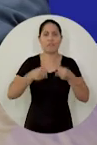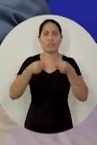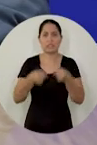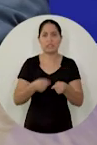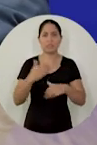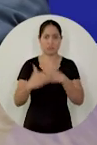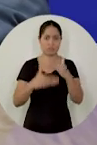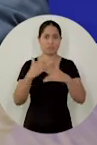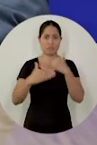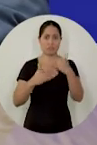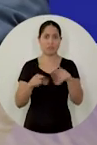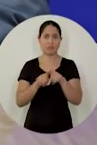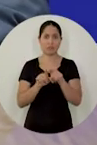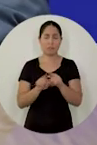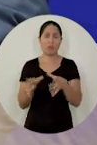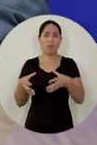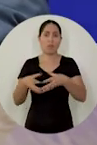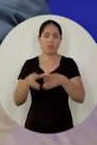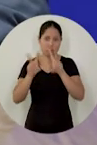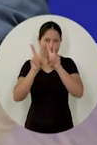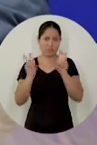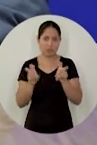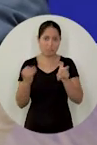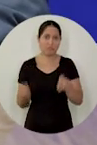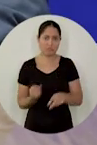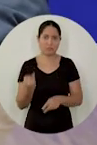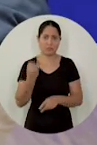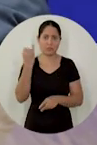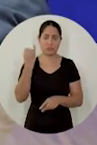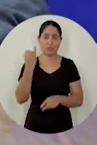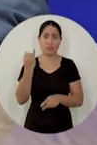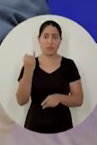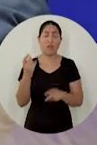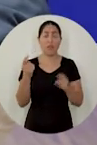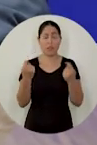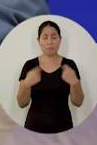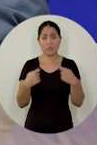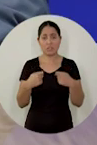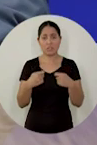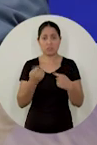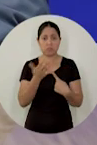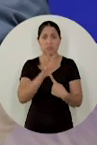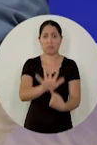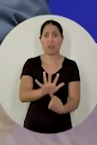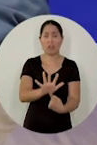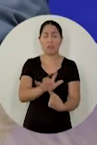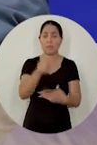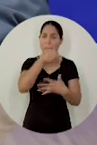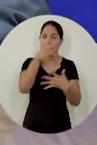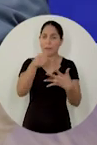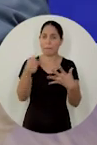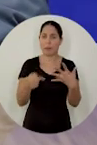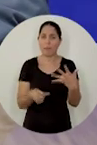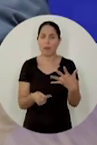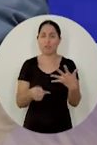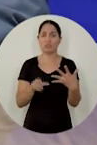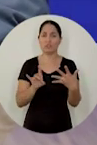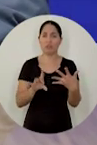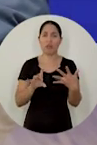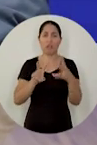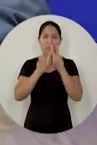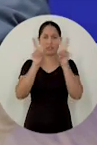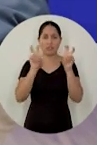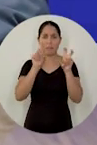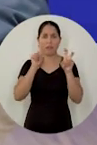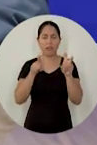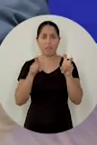no fortalecimento e desenvolvimento das comissões temáticas respectivas. É bom que se destaque que estes ramos do direito não